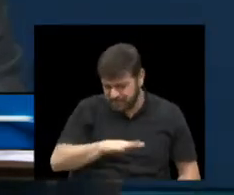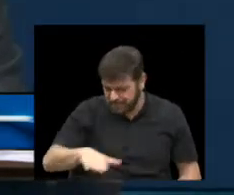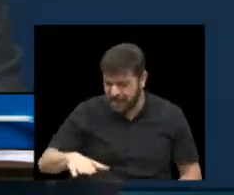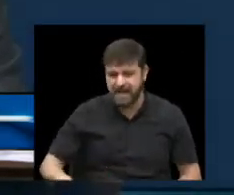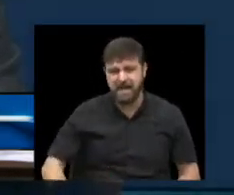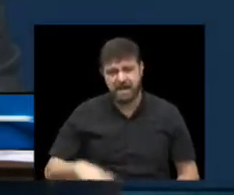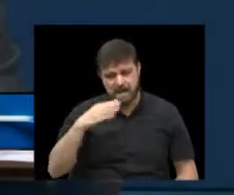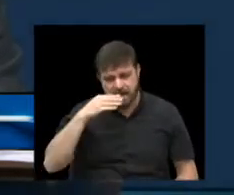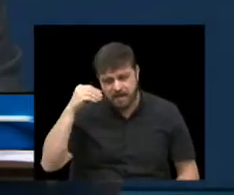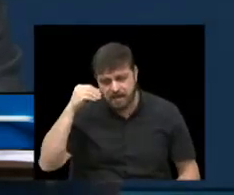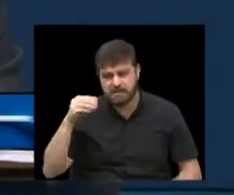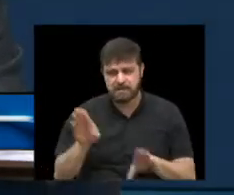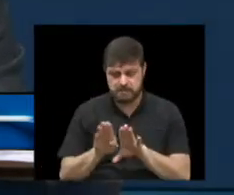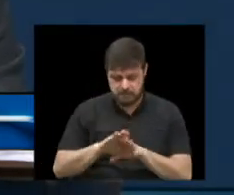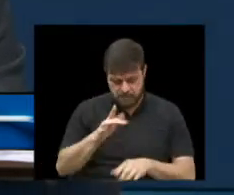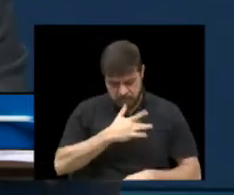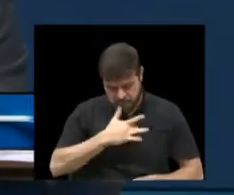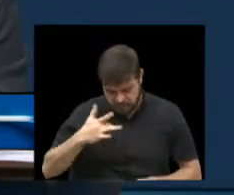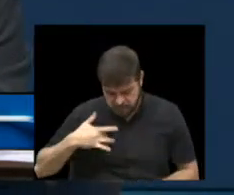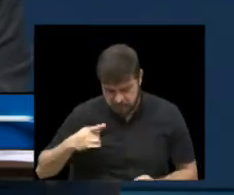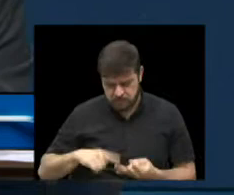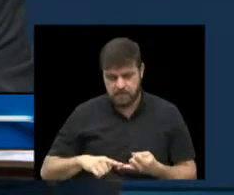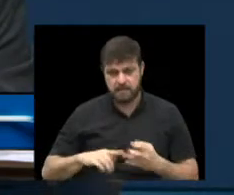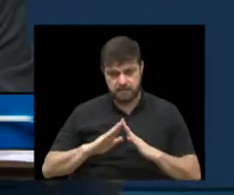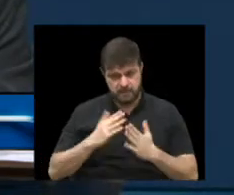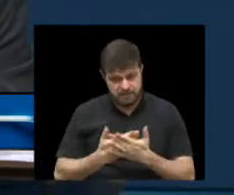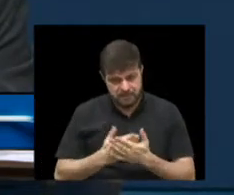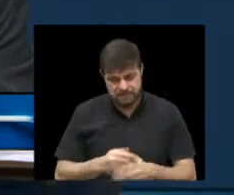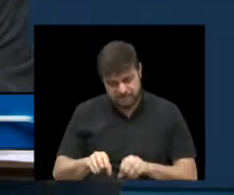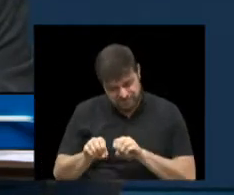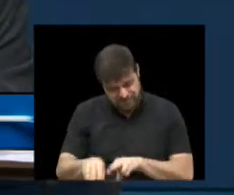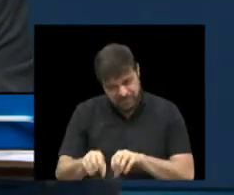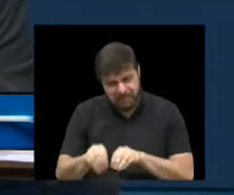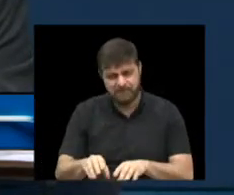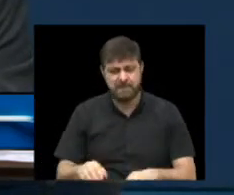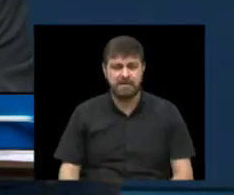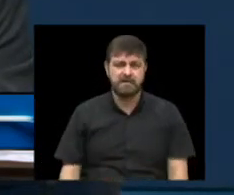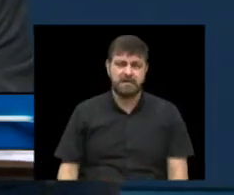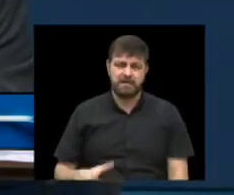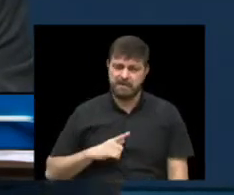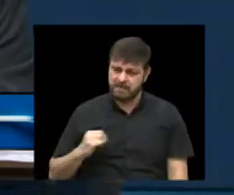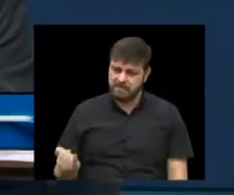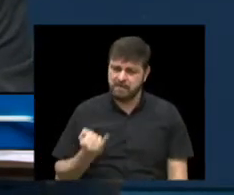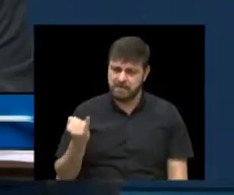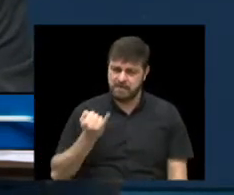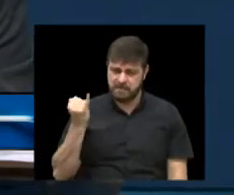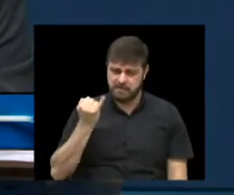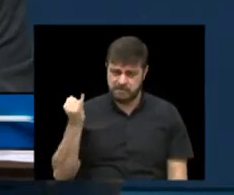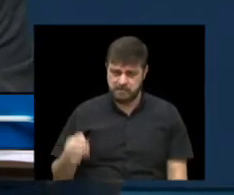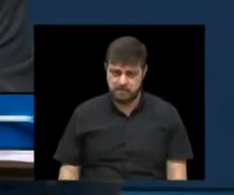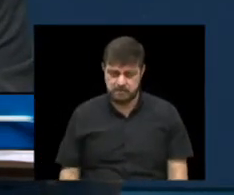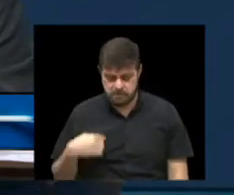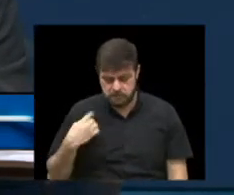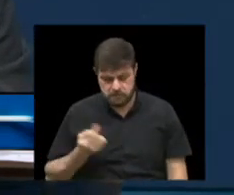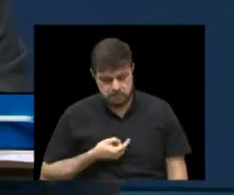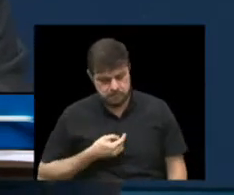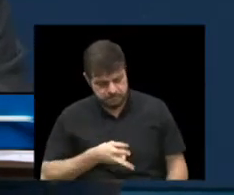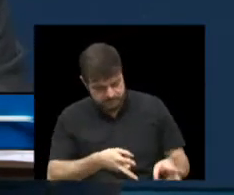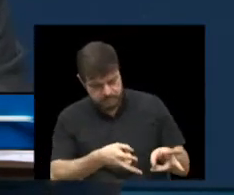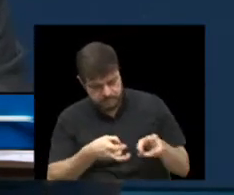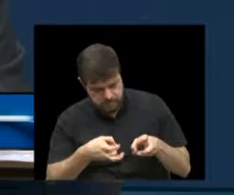segurança, à saúde, ao ensino fundamental. Então, é importante sua fala, importante seu